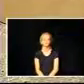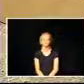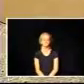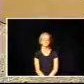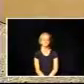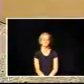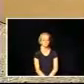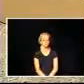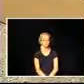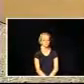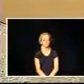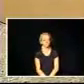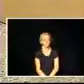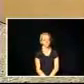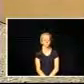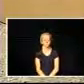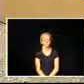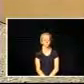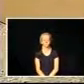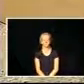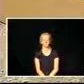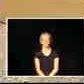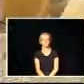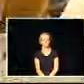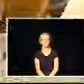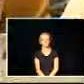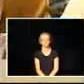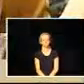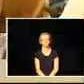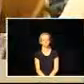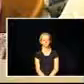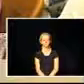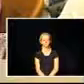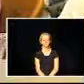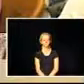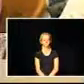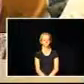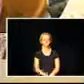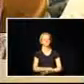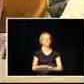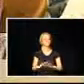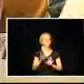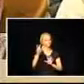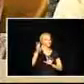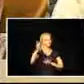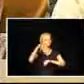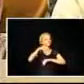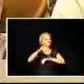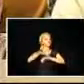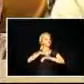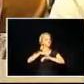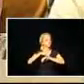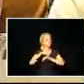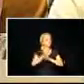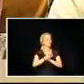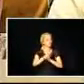junto com os vereadores? Se existe dúvida entre os vereadores, é claro. Está suspensa a sessão por 5 minutos. Muito obrigado, senhor presidente.